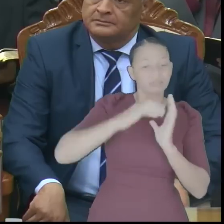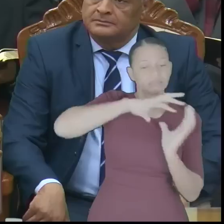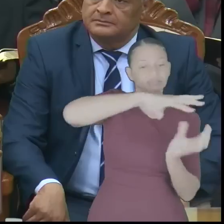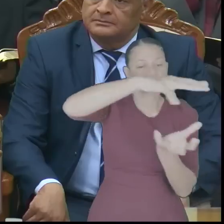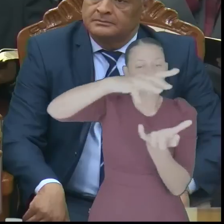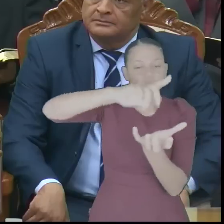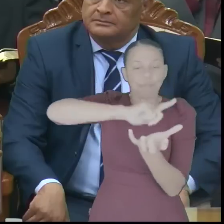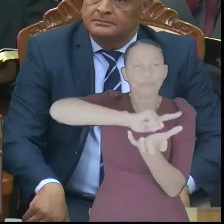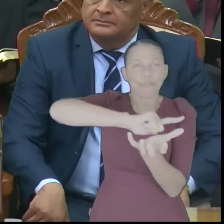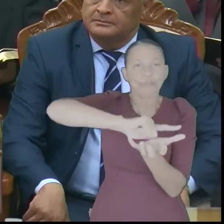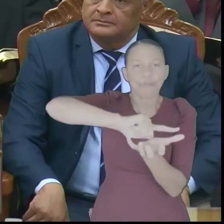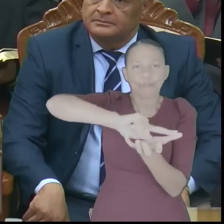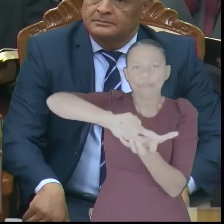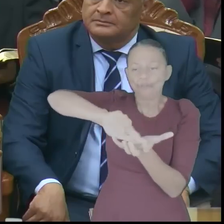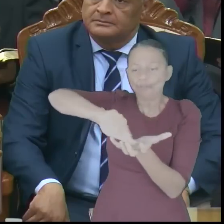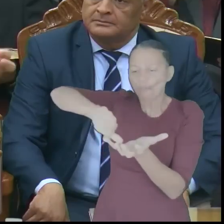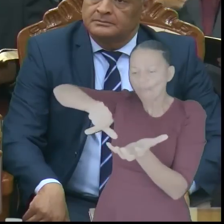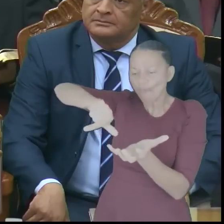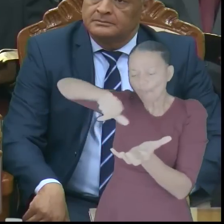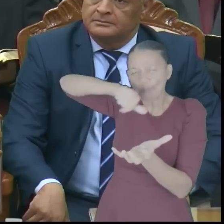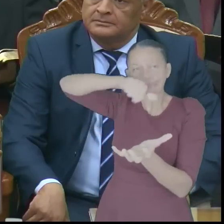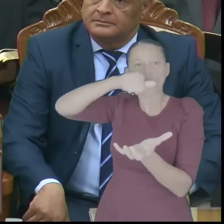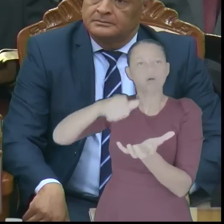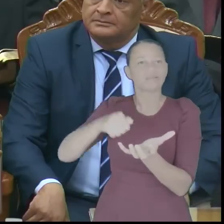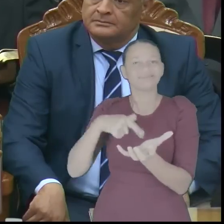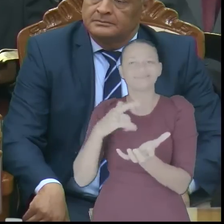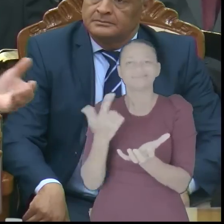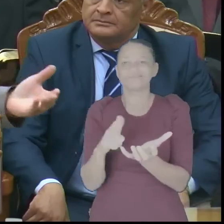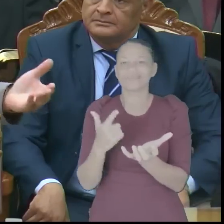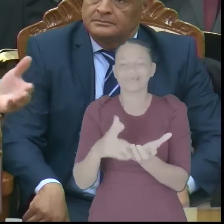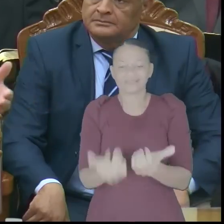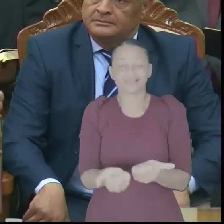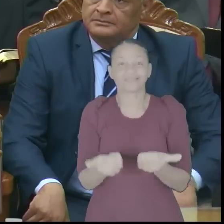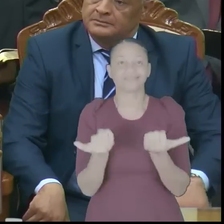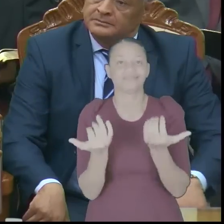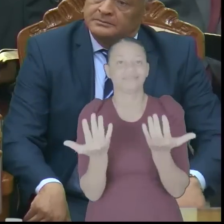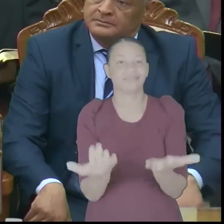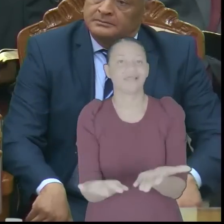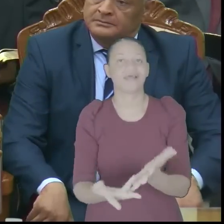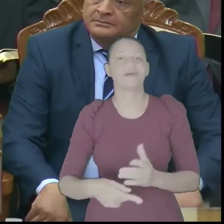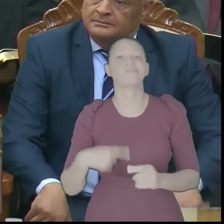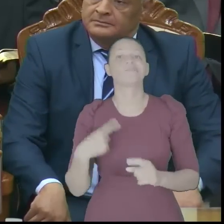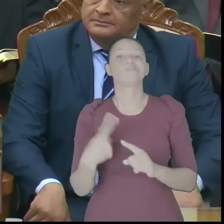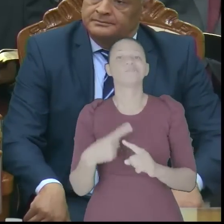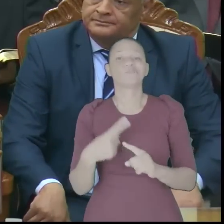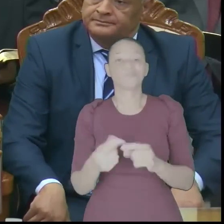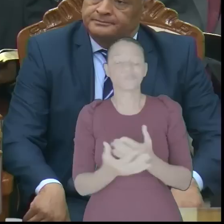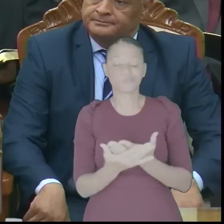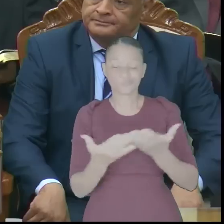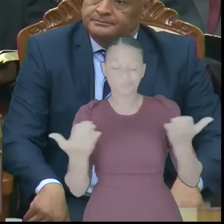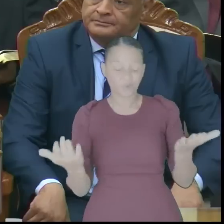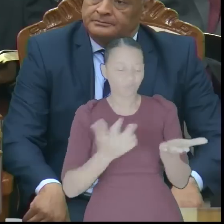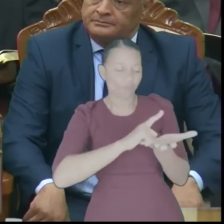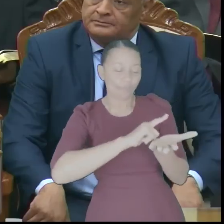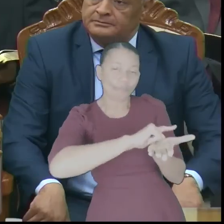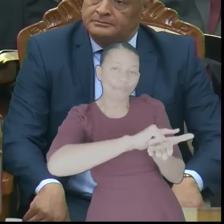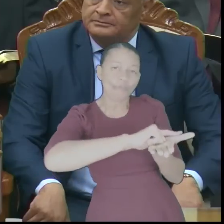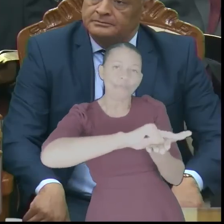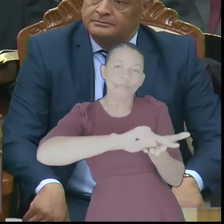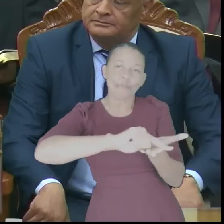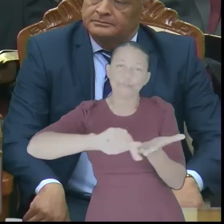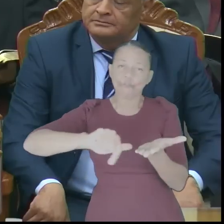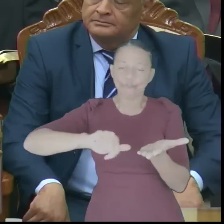vazia, logo não tem nada a oferecer. Afinal de contas, está vazia. Ou seja, a